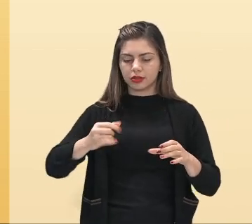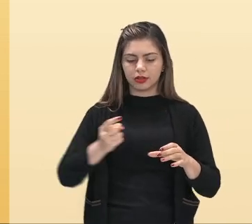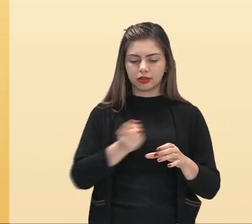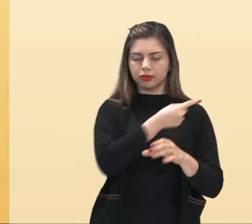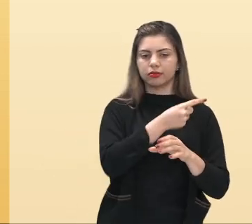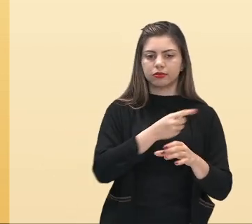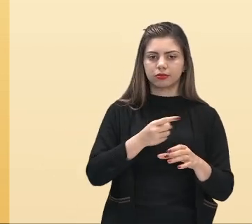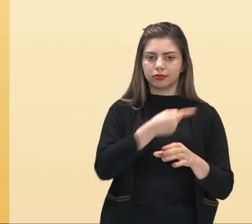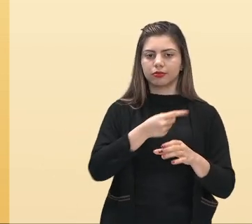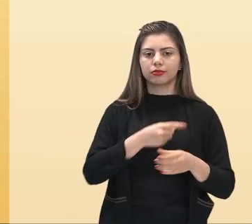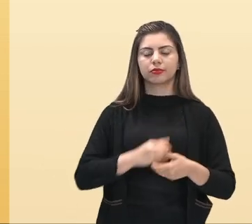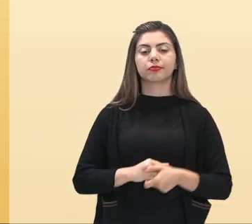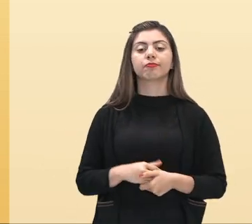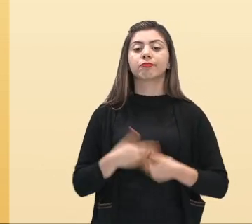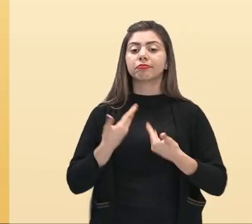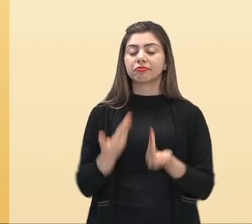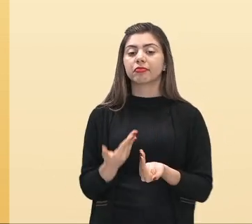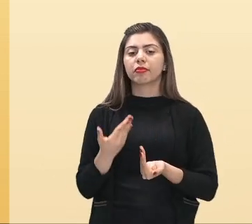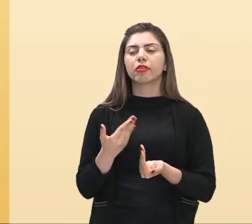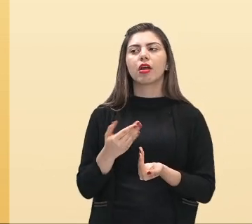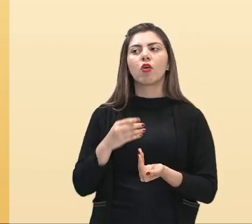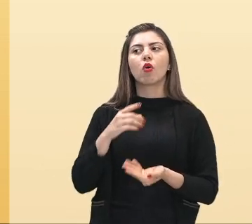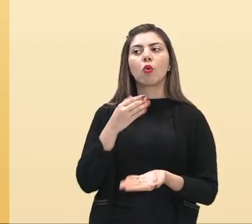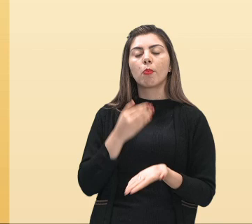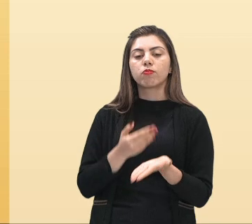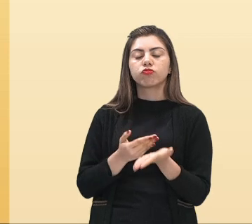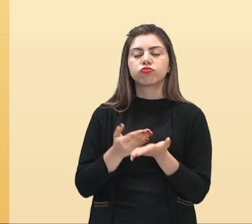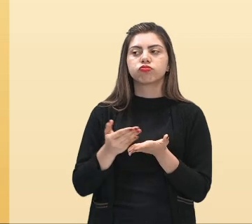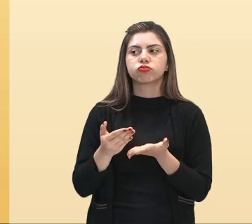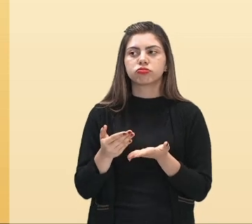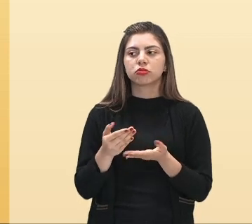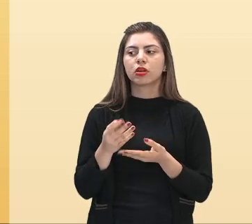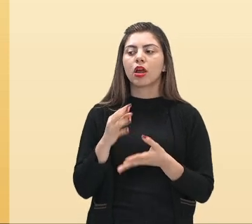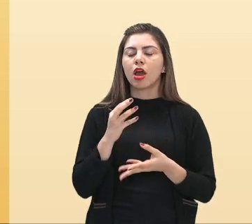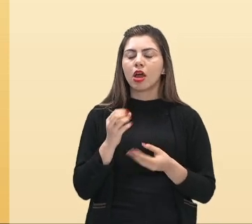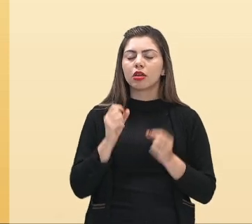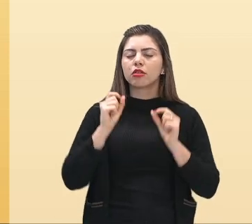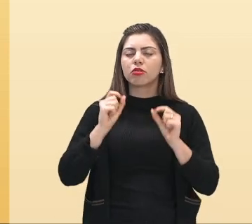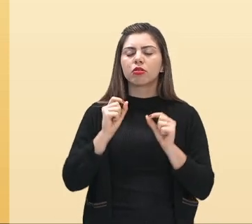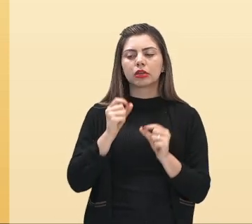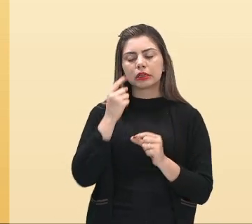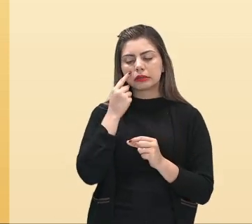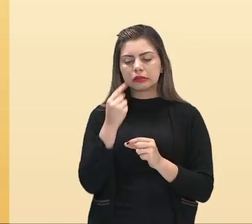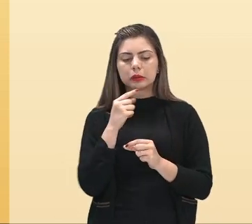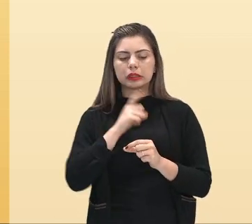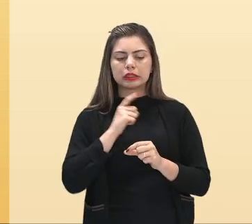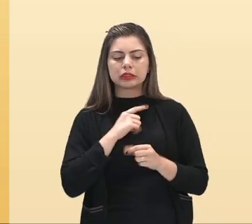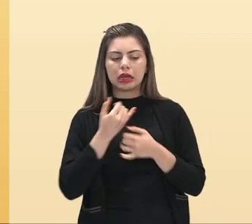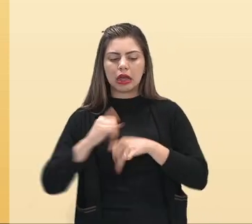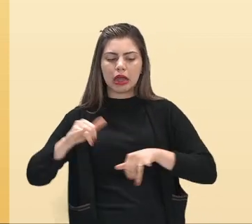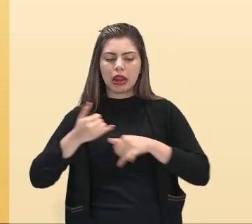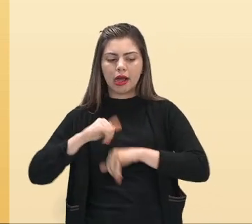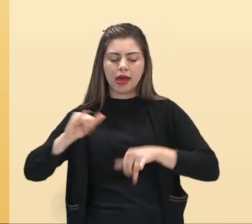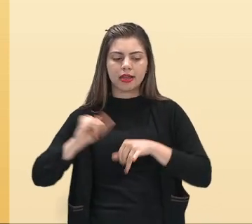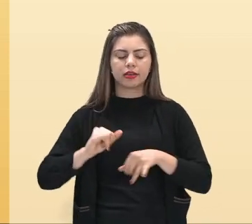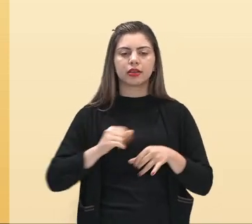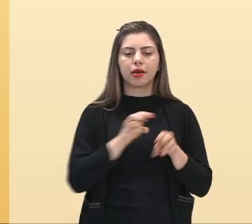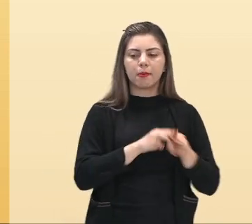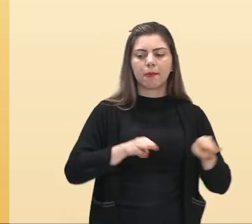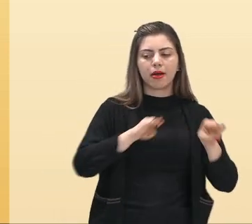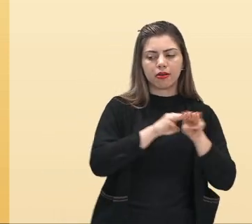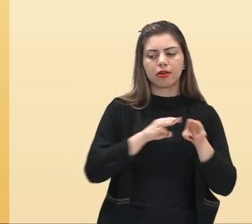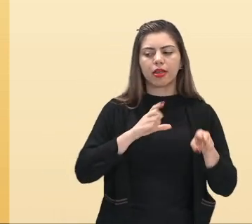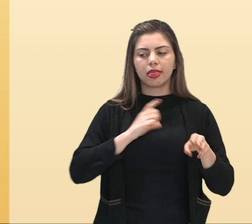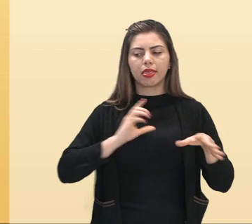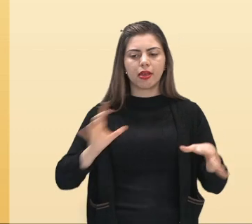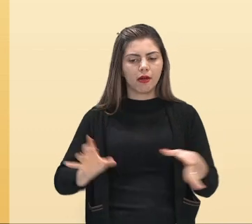fio. A partir desse fato, foi possível estabelecer a conexão entre a corrente elétrica e os fenômenos